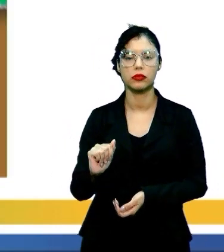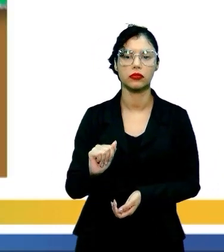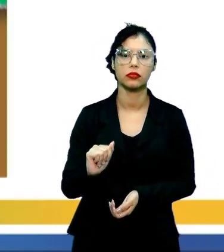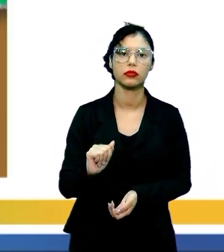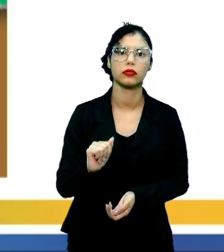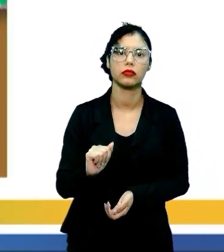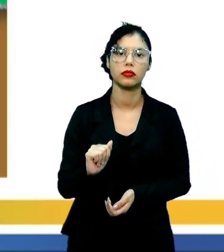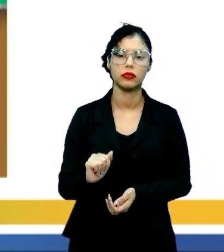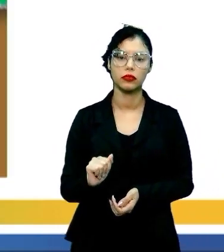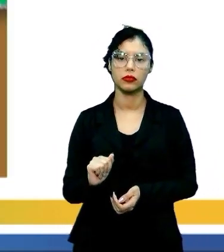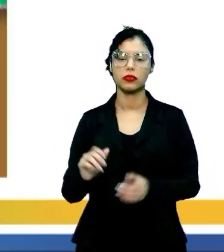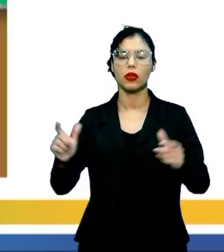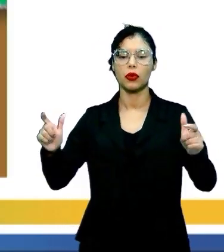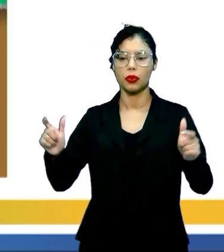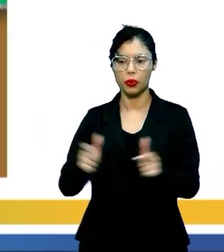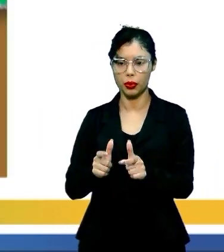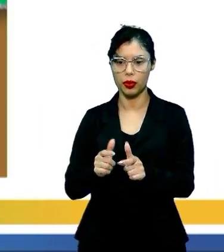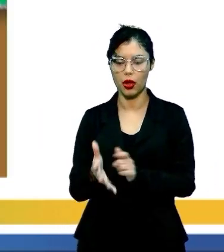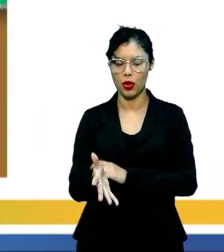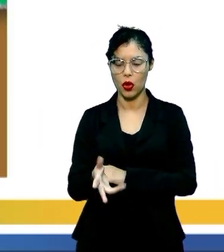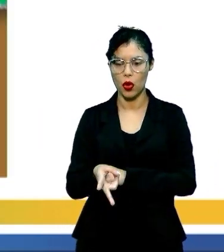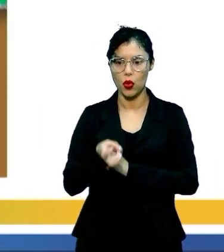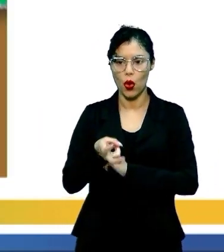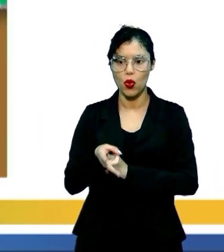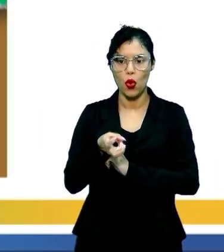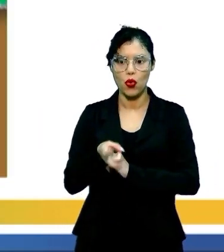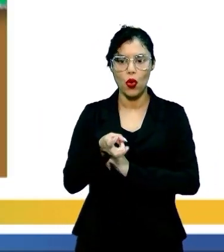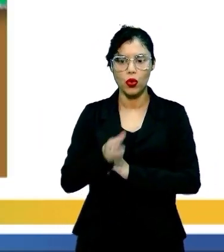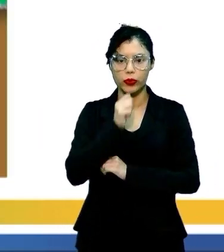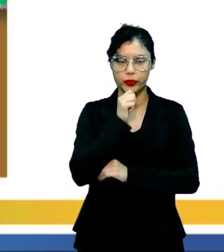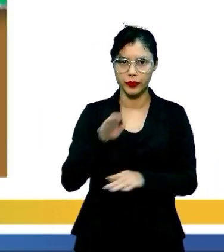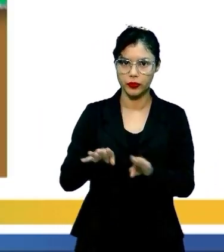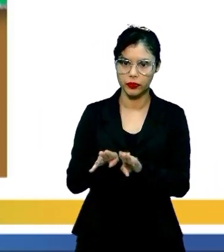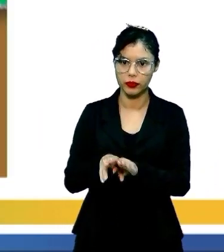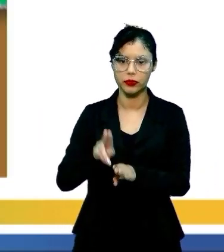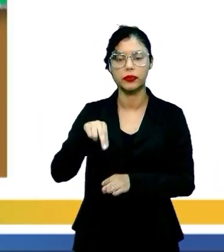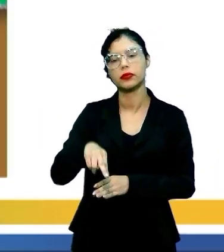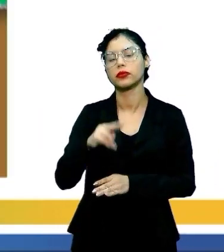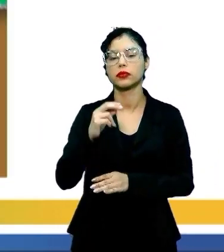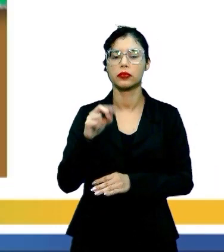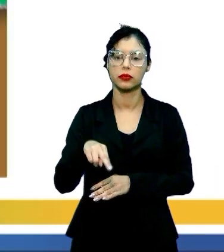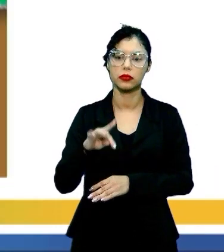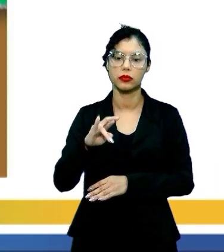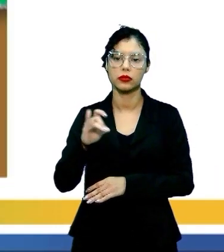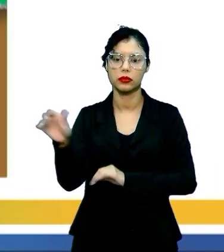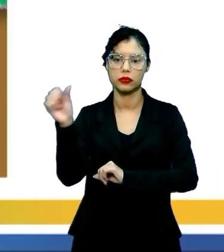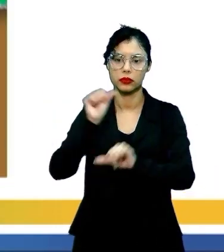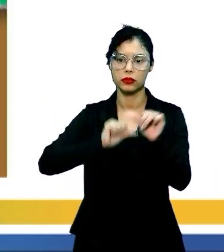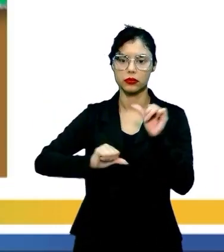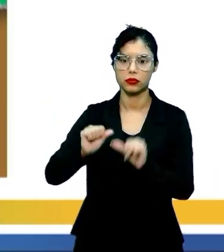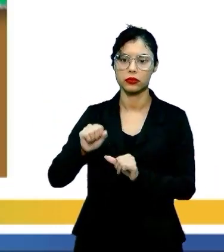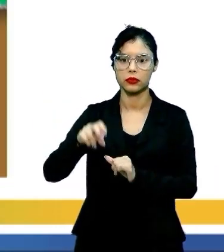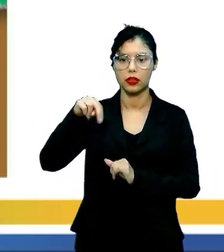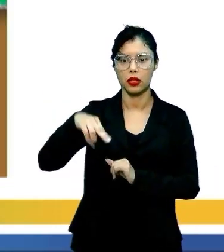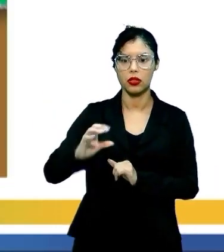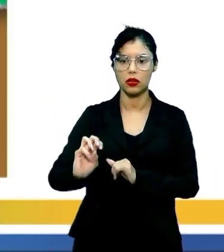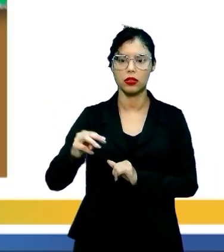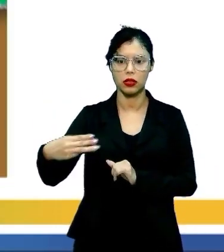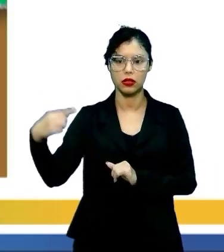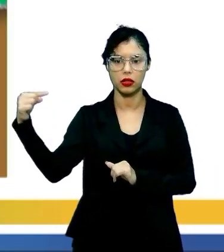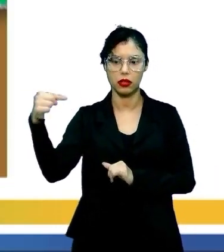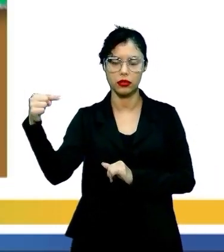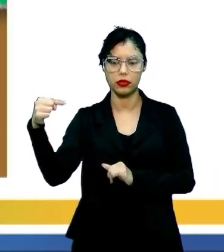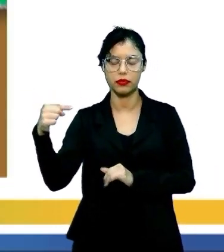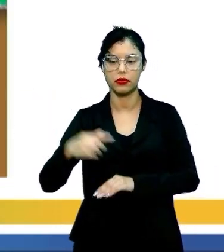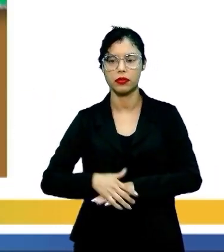bactérias vai oxidar de novo o nitrito. E aí o nitrito vai ser transformado em nitrato. Como é